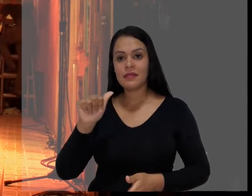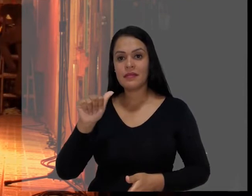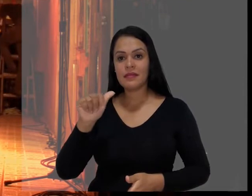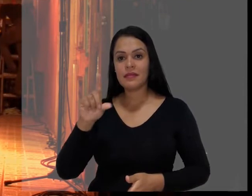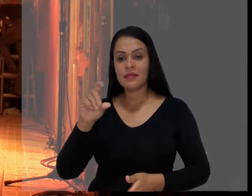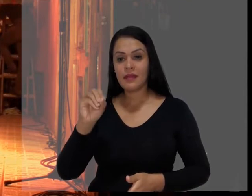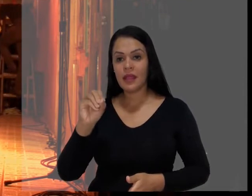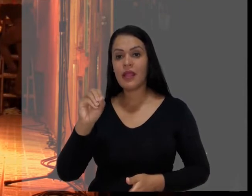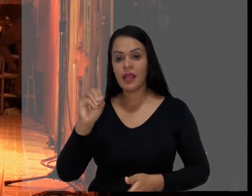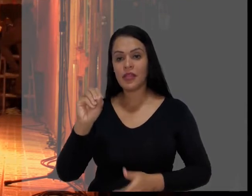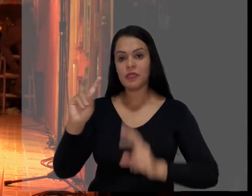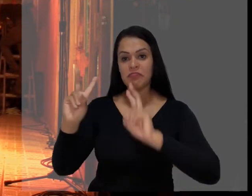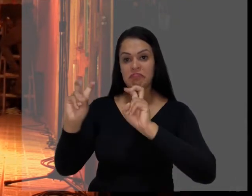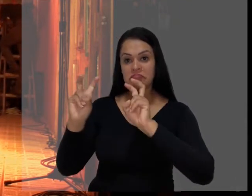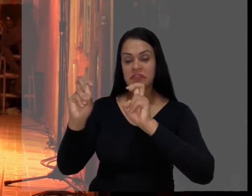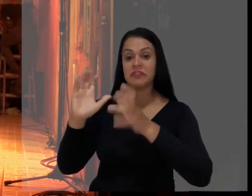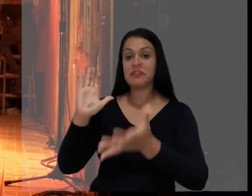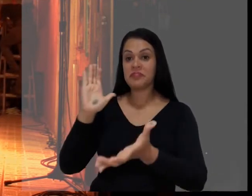Casamento.